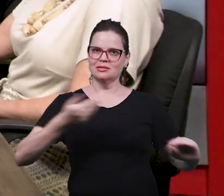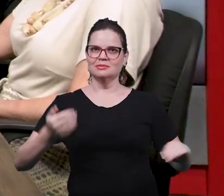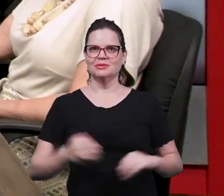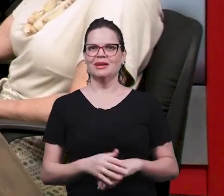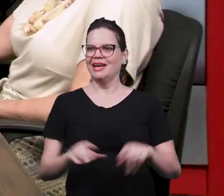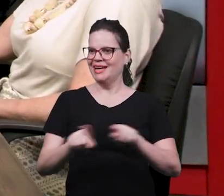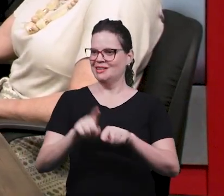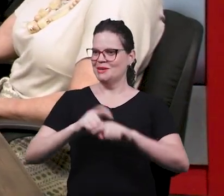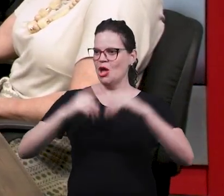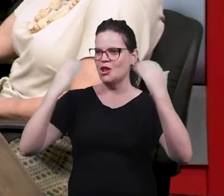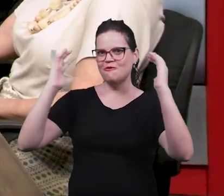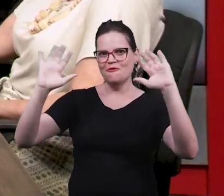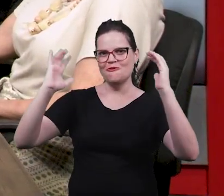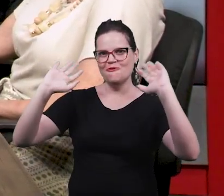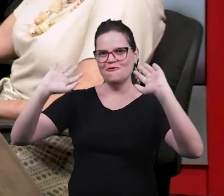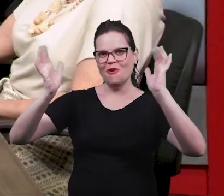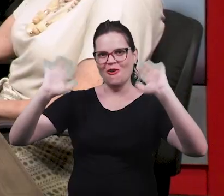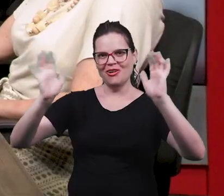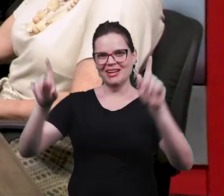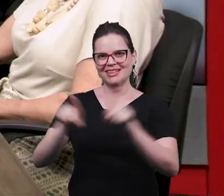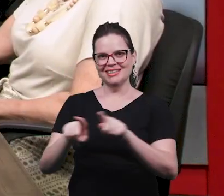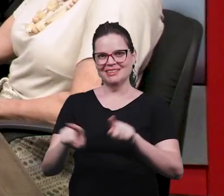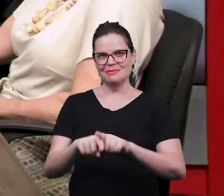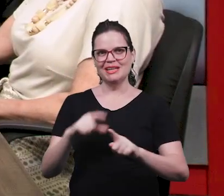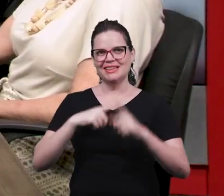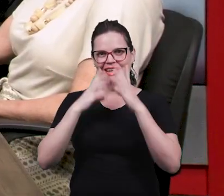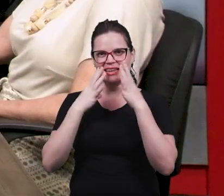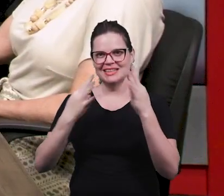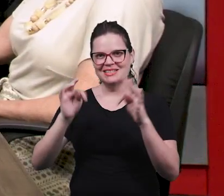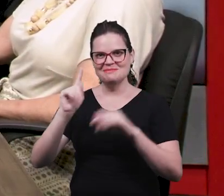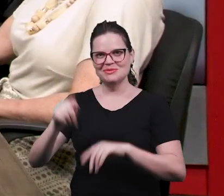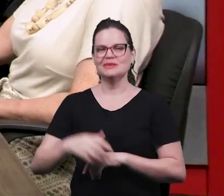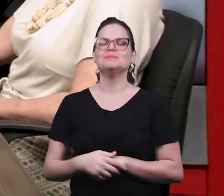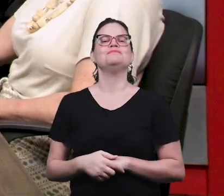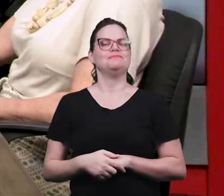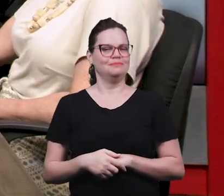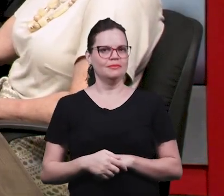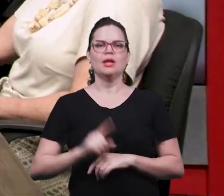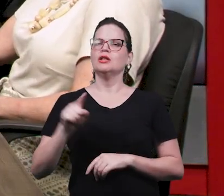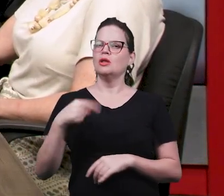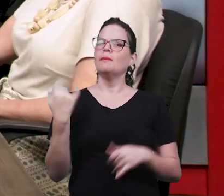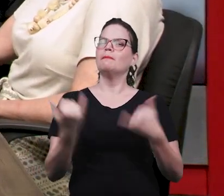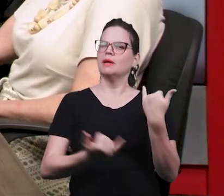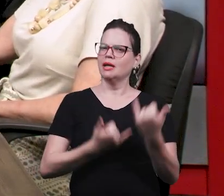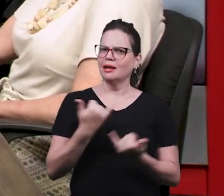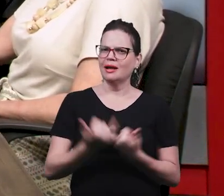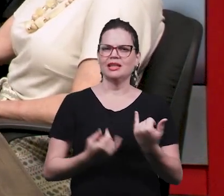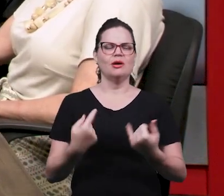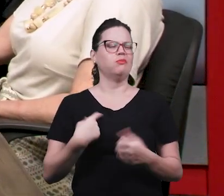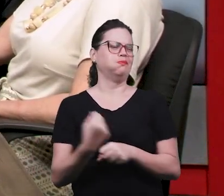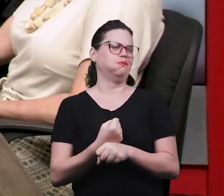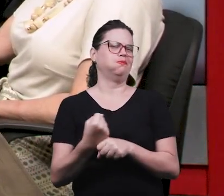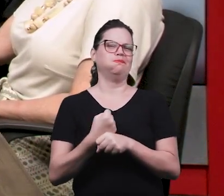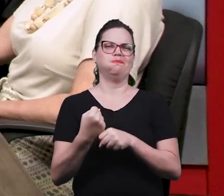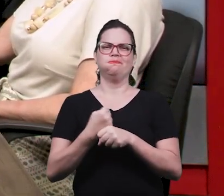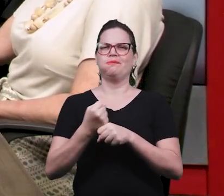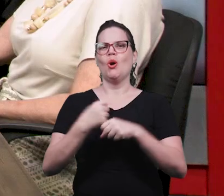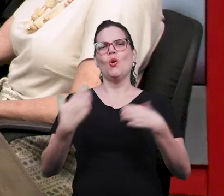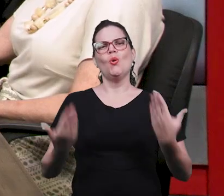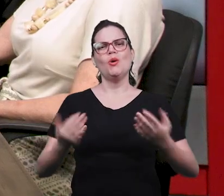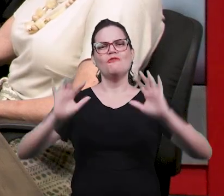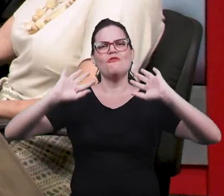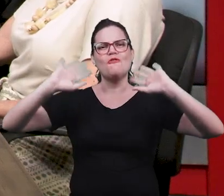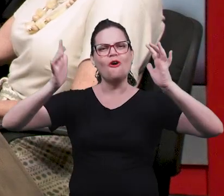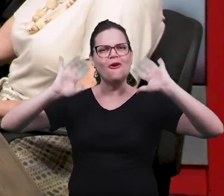pastor? Mesmo na hora do vôlei, né, pastor? Tinha um testemunho lá como atleta? A gente joguei muitos anos